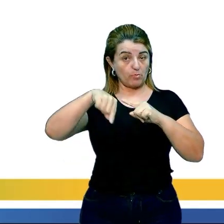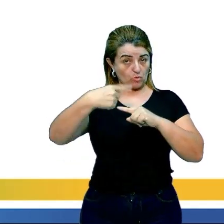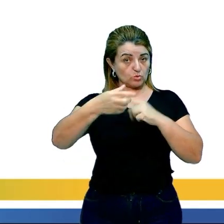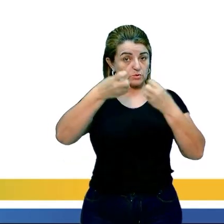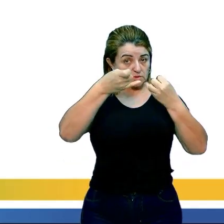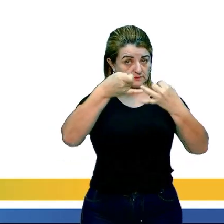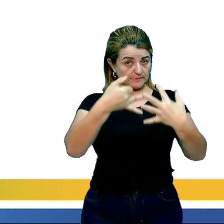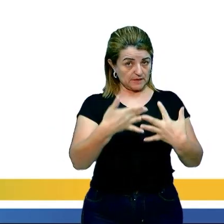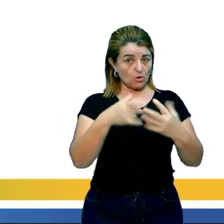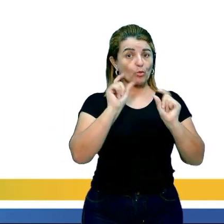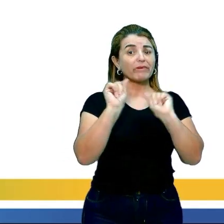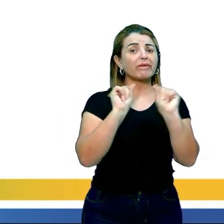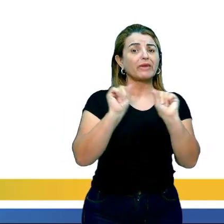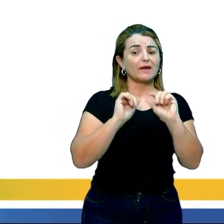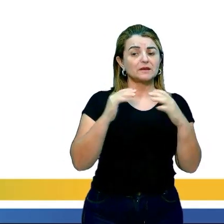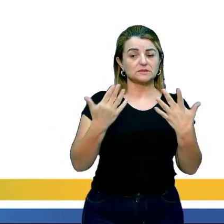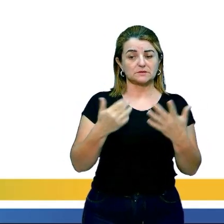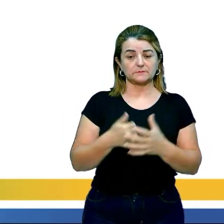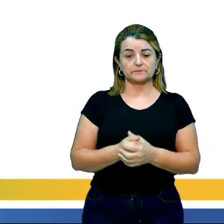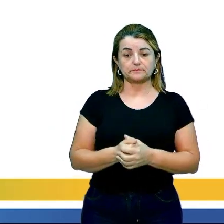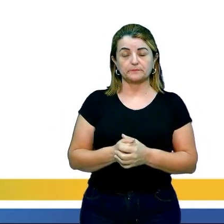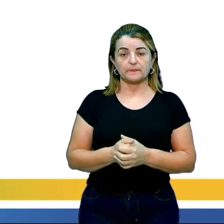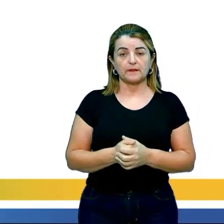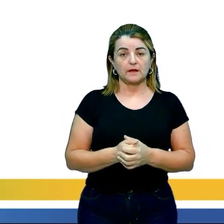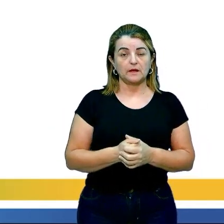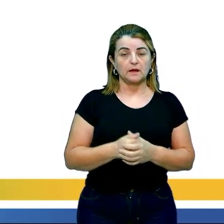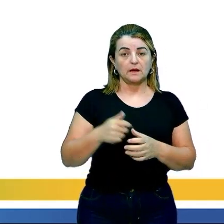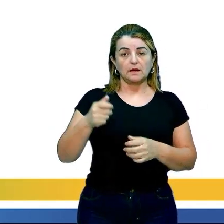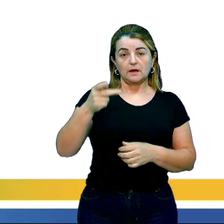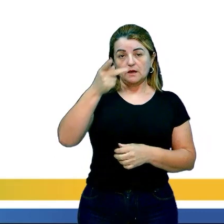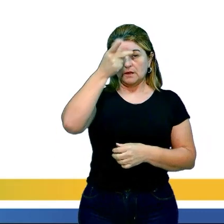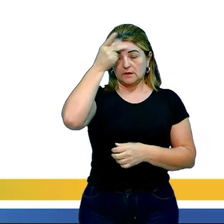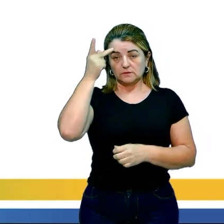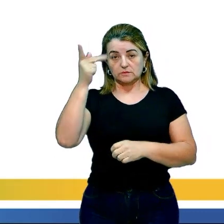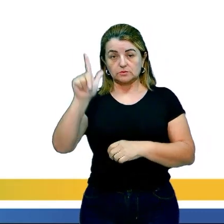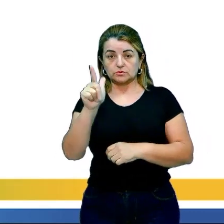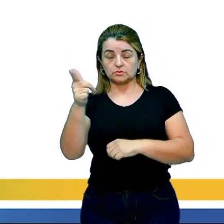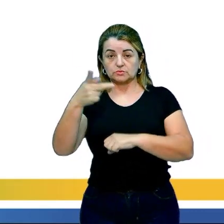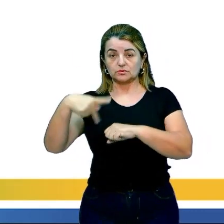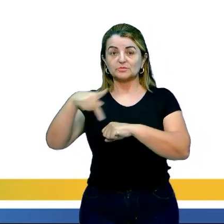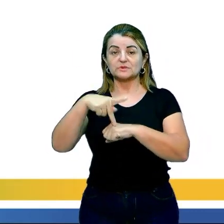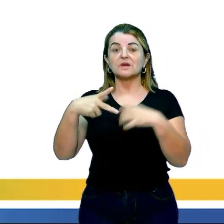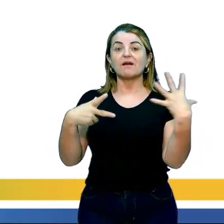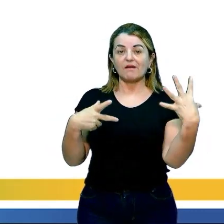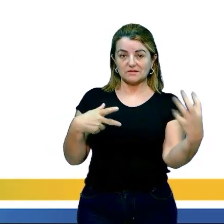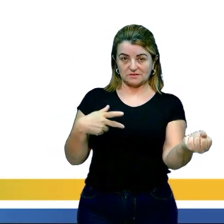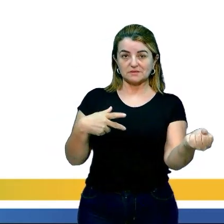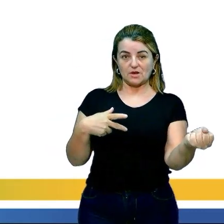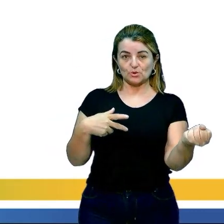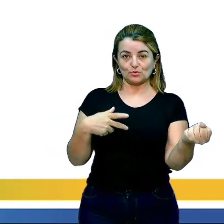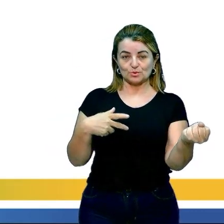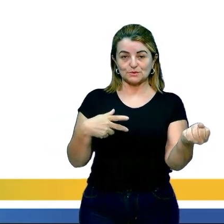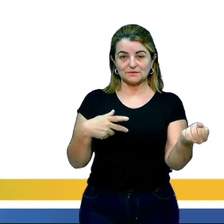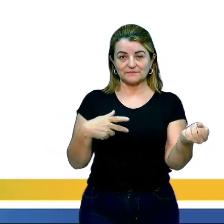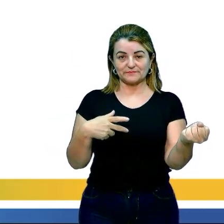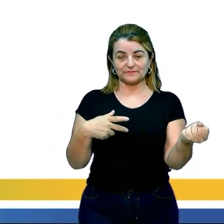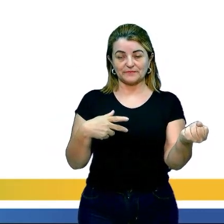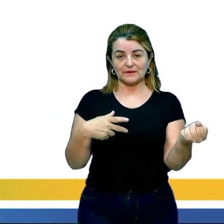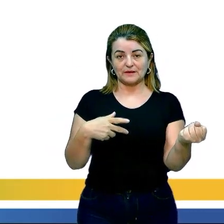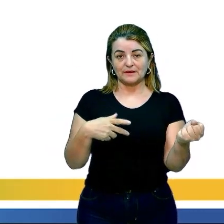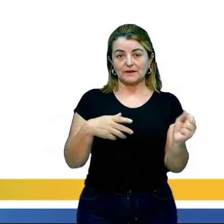do que essa oligarquia os estrangeiros eles eram até aceitos nas cidades